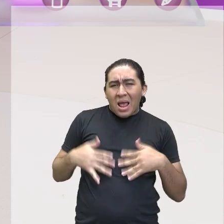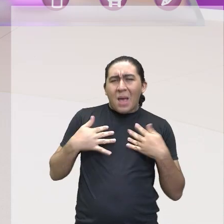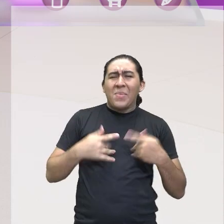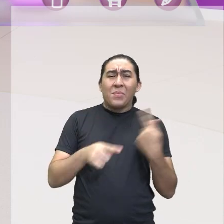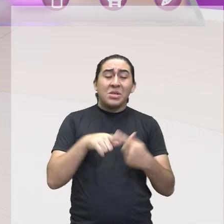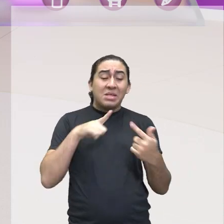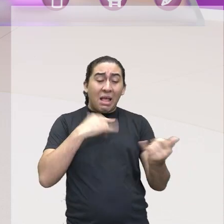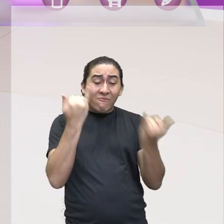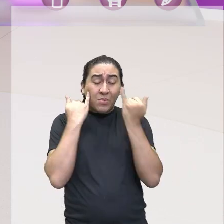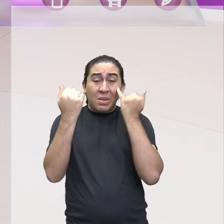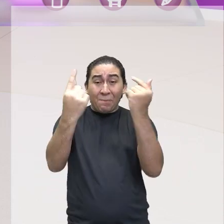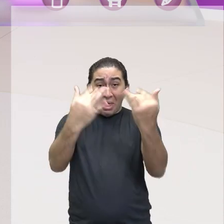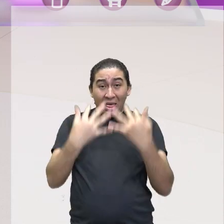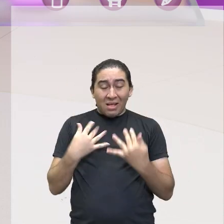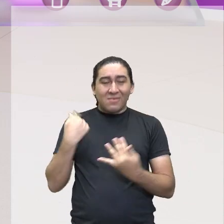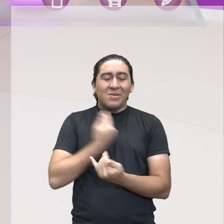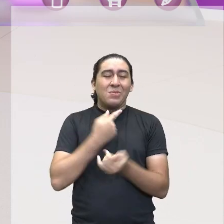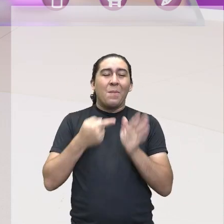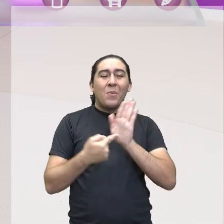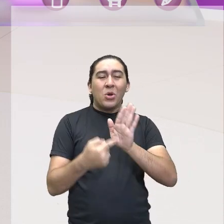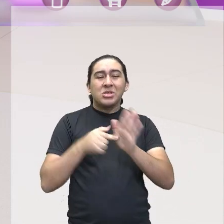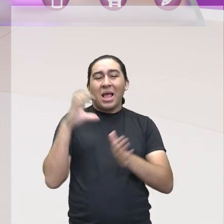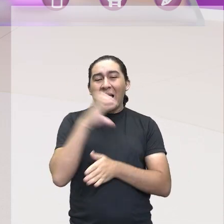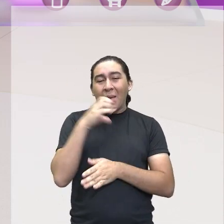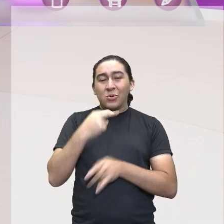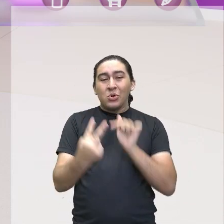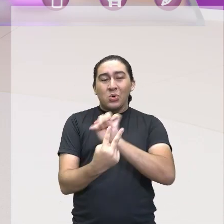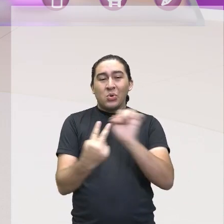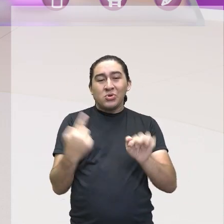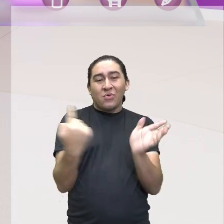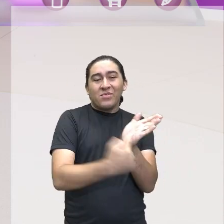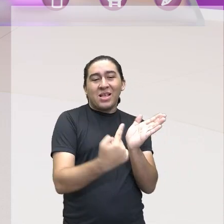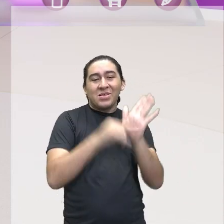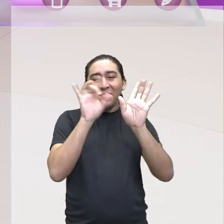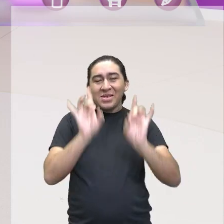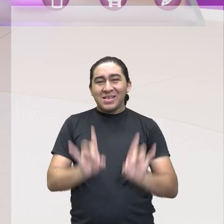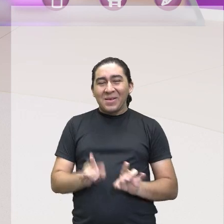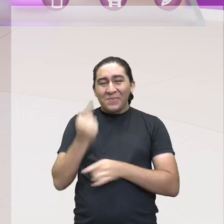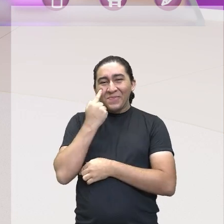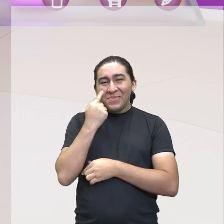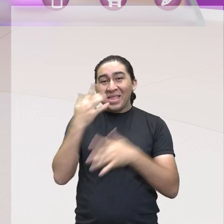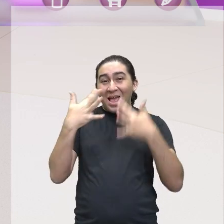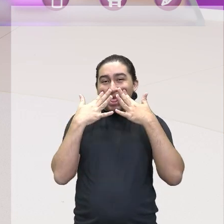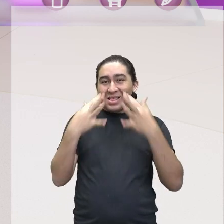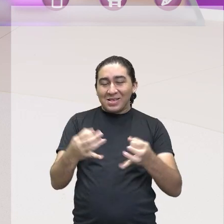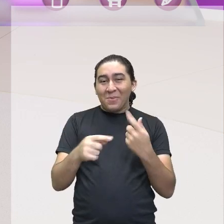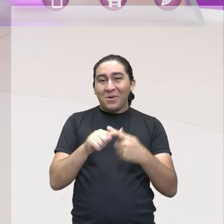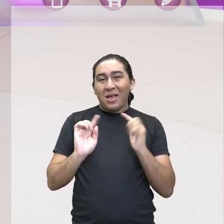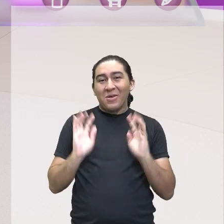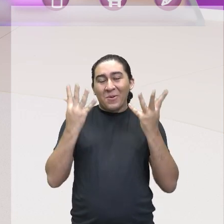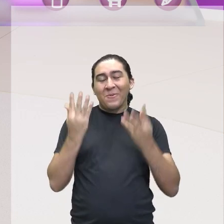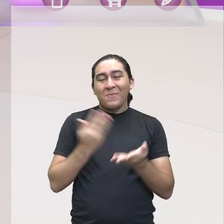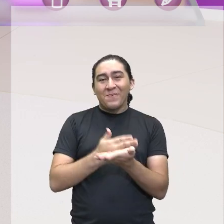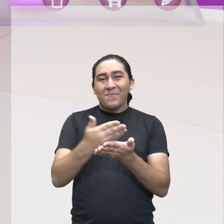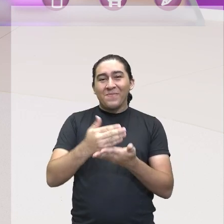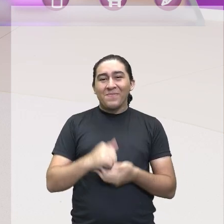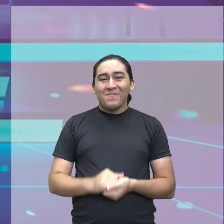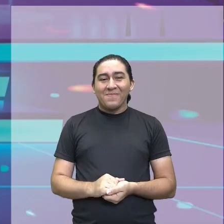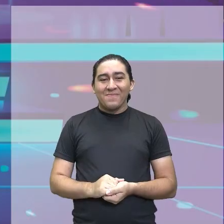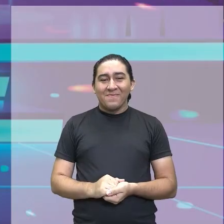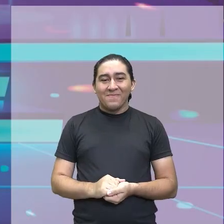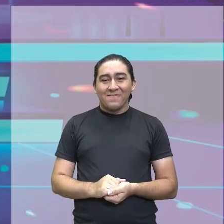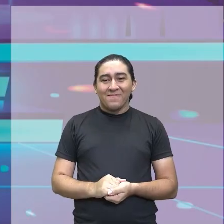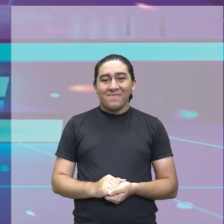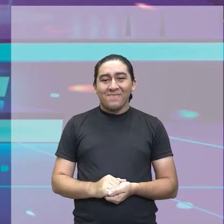tanta informação, nós vamos trazer aqui 2 convidados muito especiais. Então, atenção, porque o show irá começar.